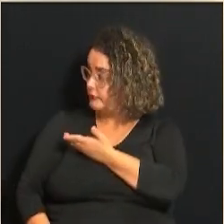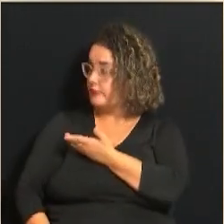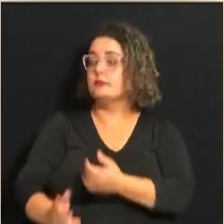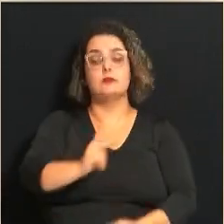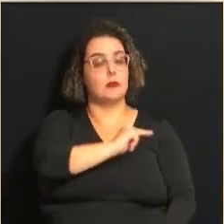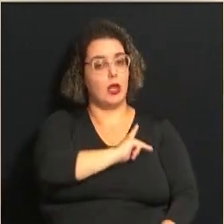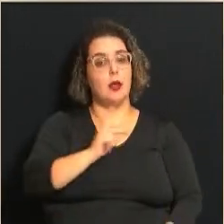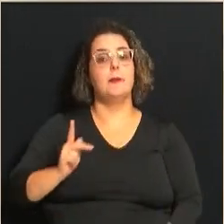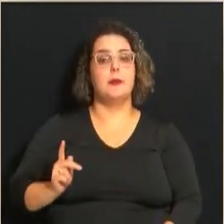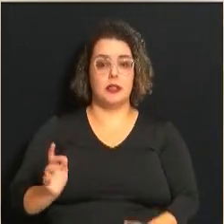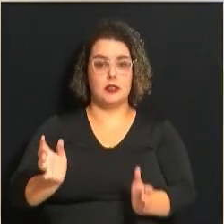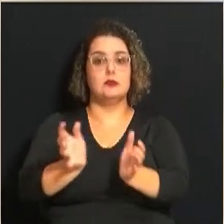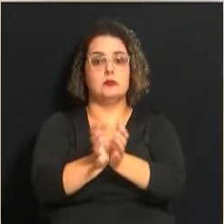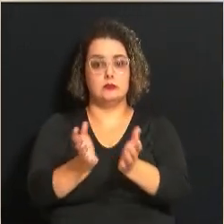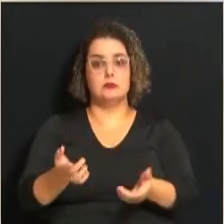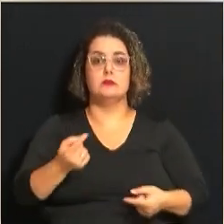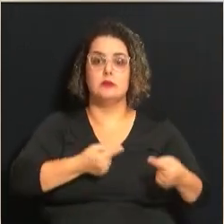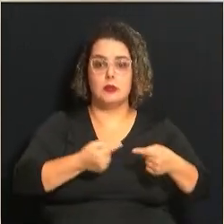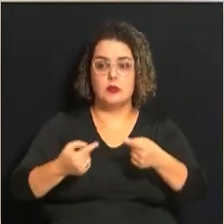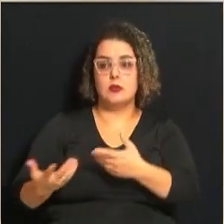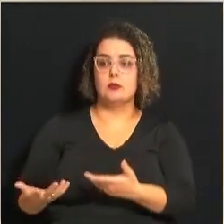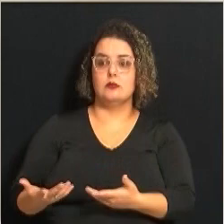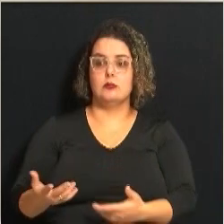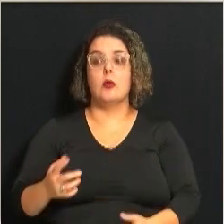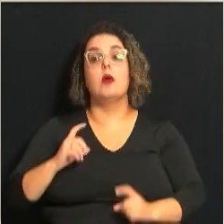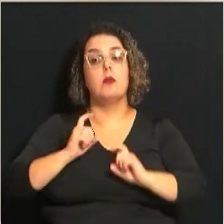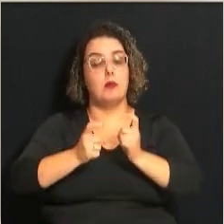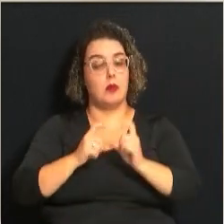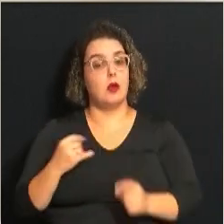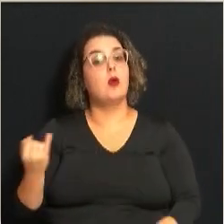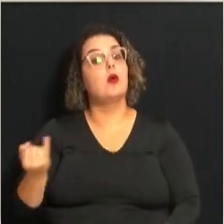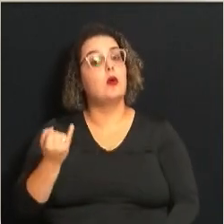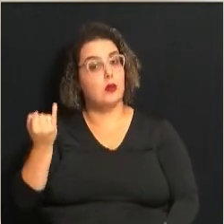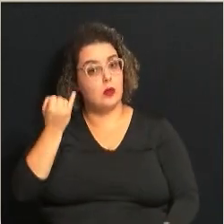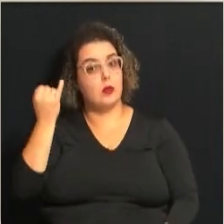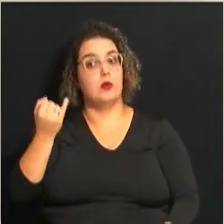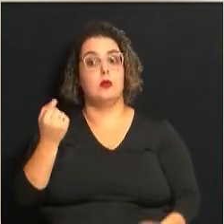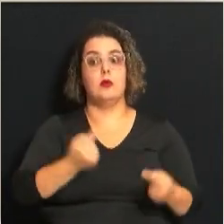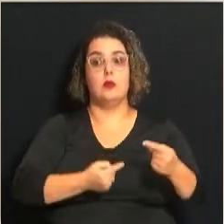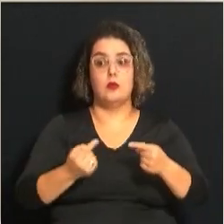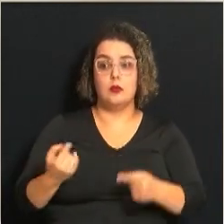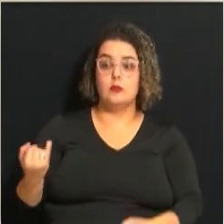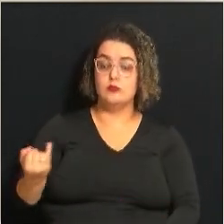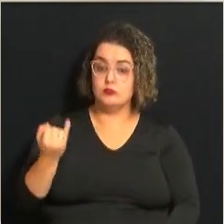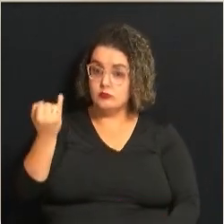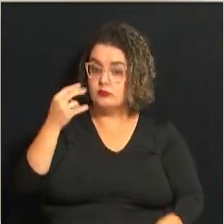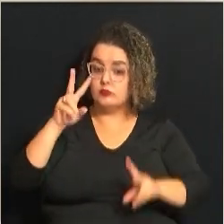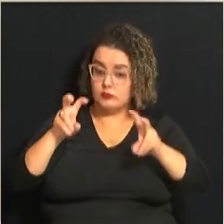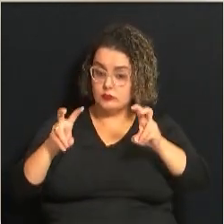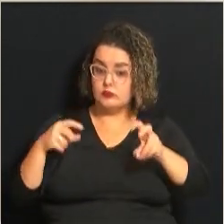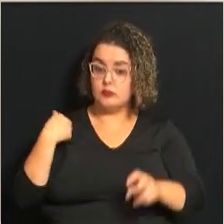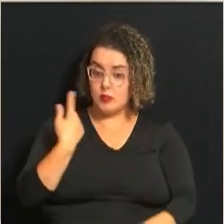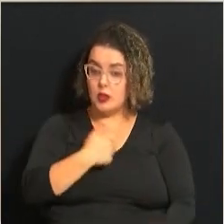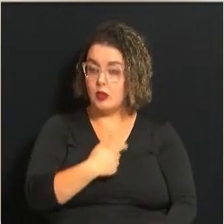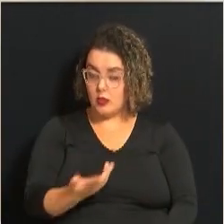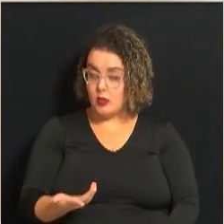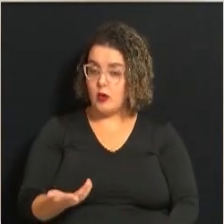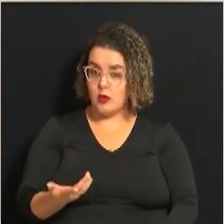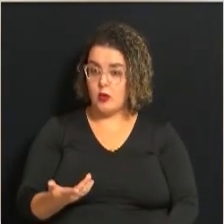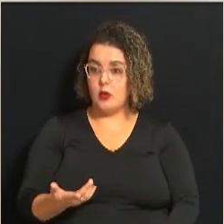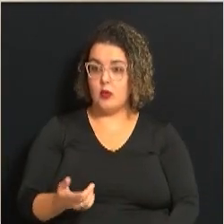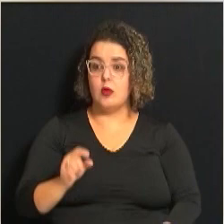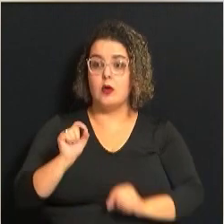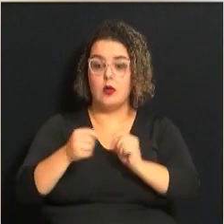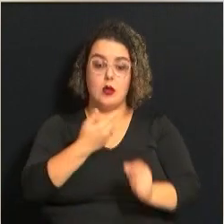do grupo, mediou o debate. Então, uma reunião muito importante, que debate um tema que para nós é muito importante. Quem é servidor